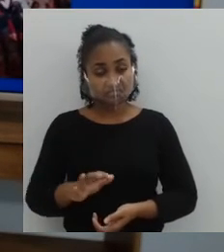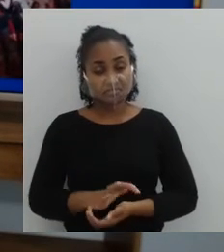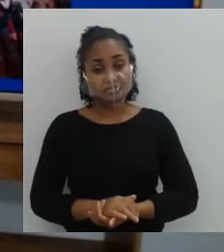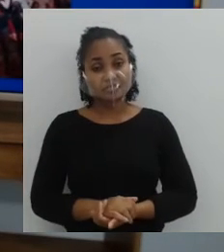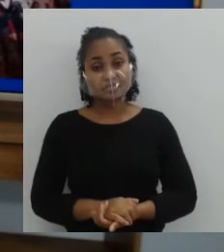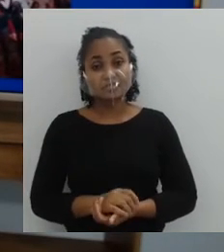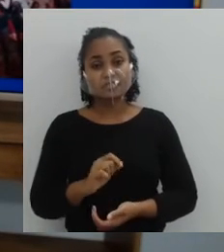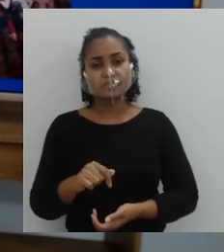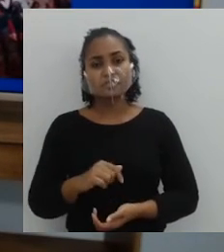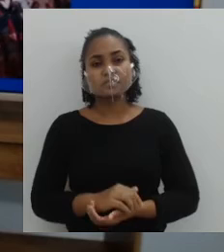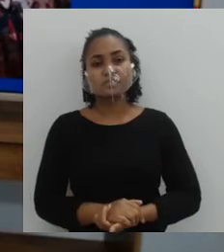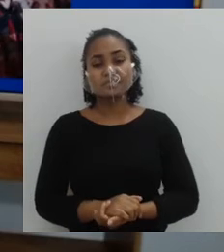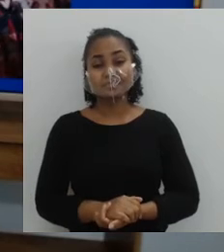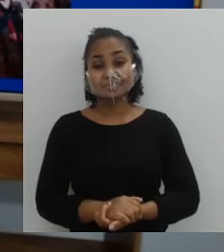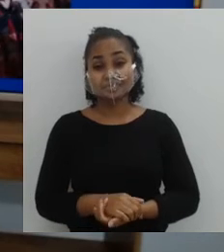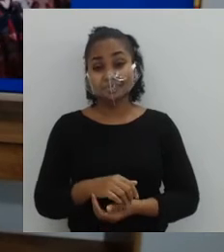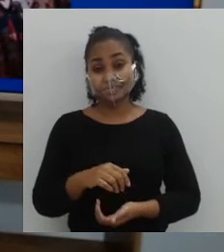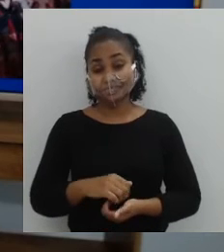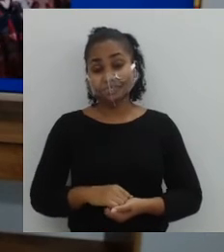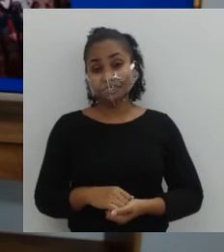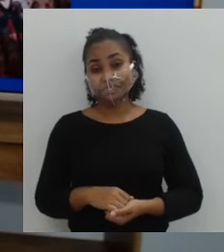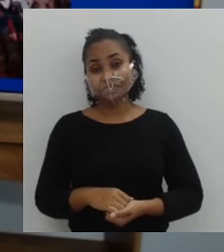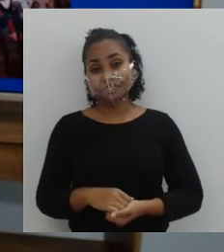aí eles ficaram aqui. Quando eles traem